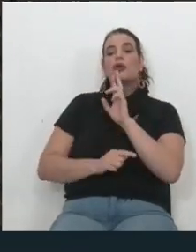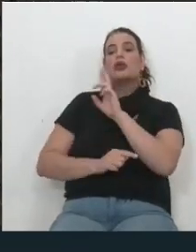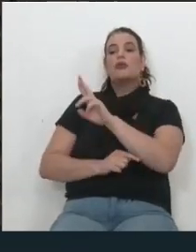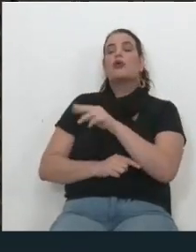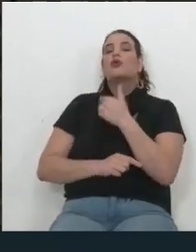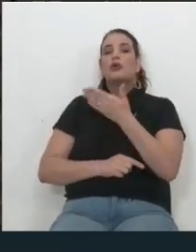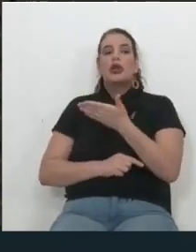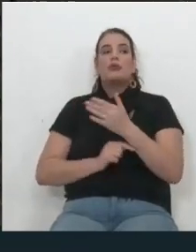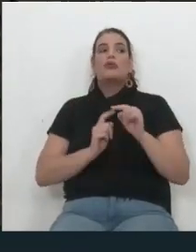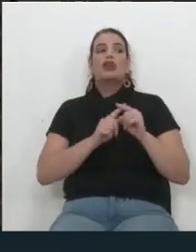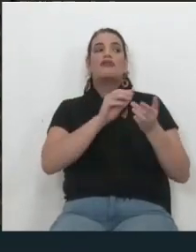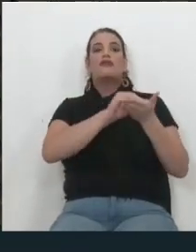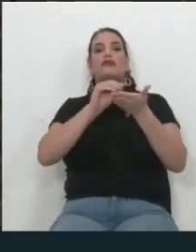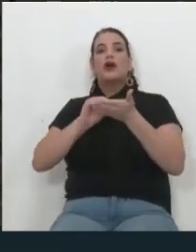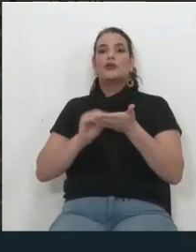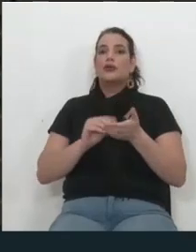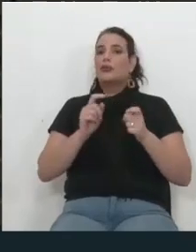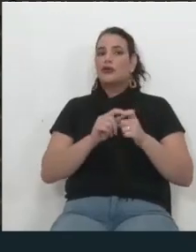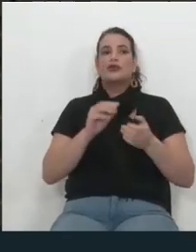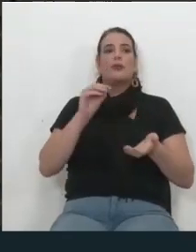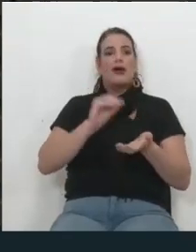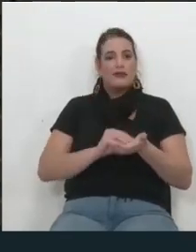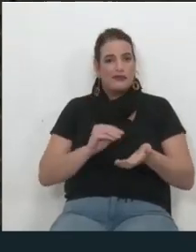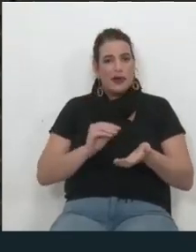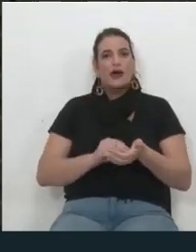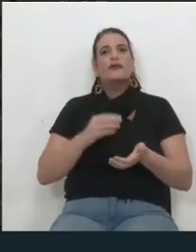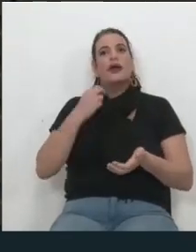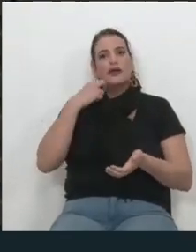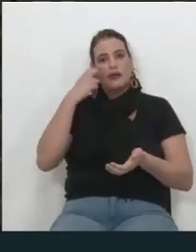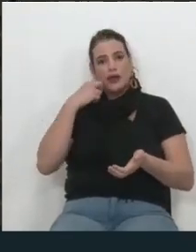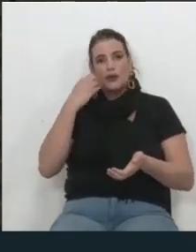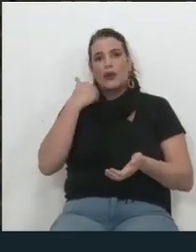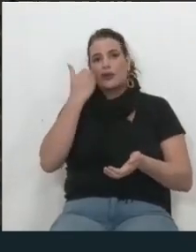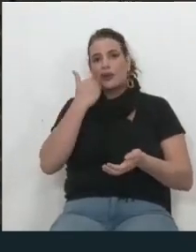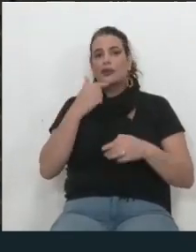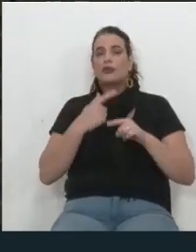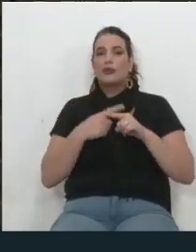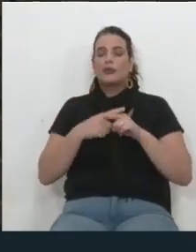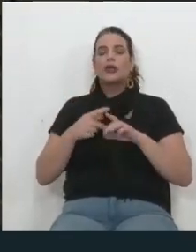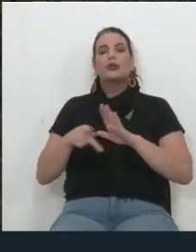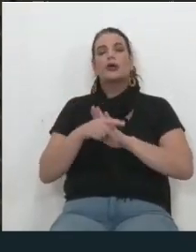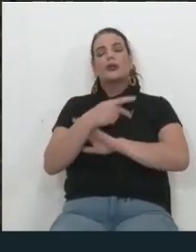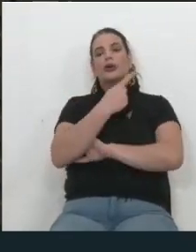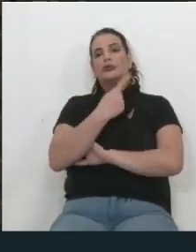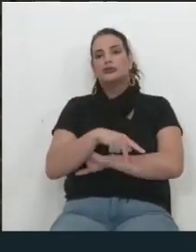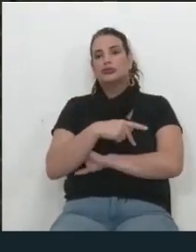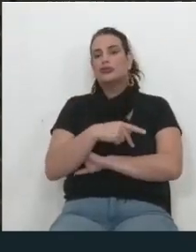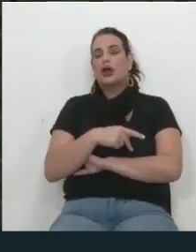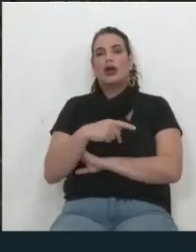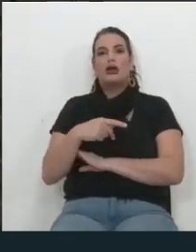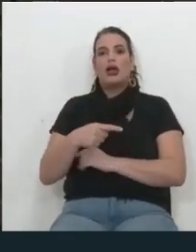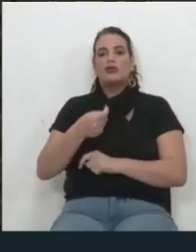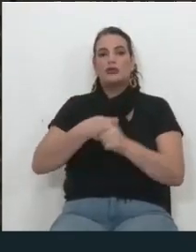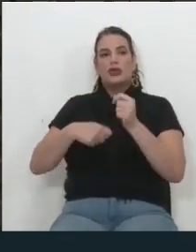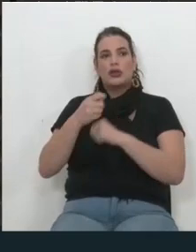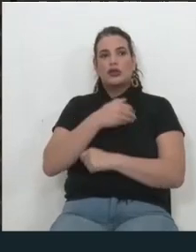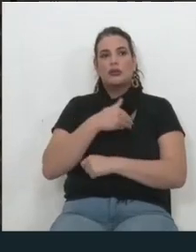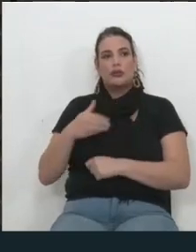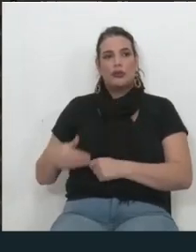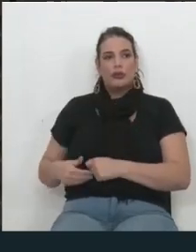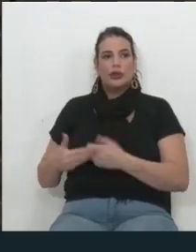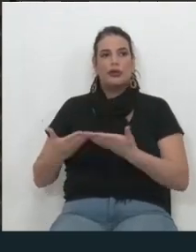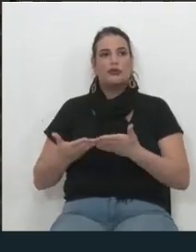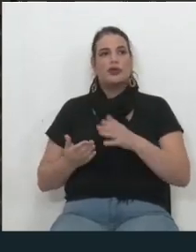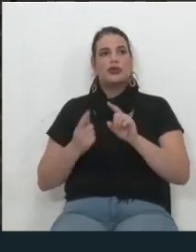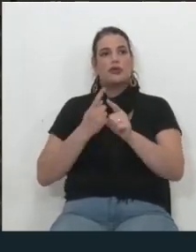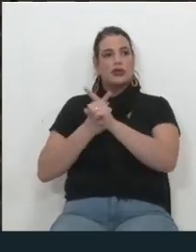rede pública? É uma pouca vergonha do que vem acontecendo por parte da administração pública, e aí você se depara